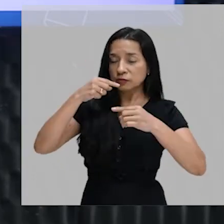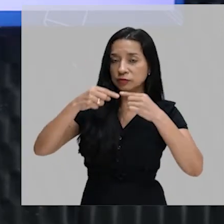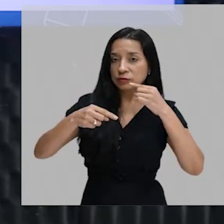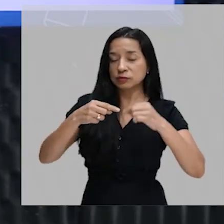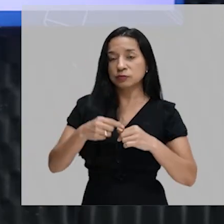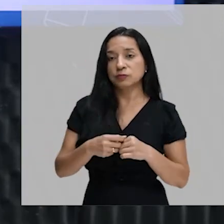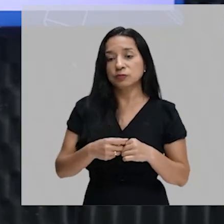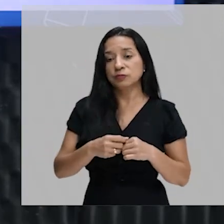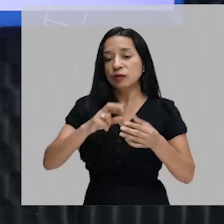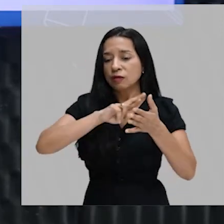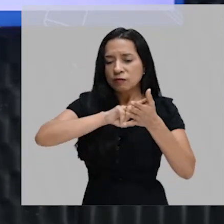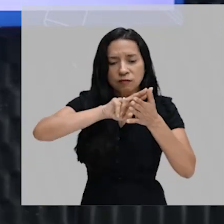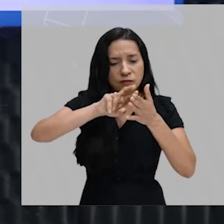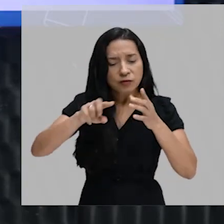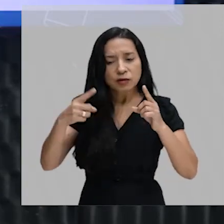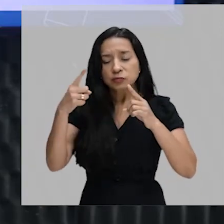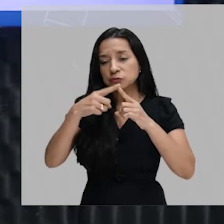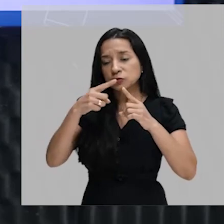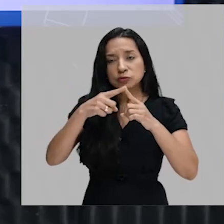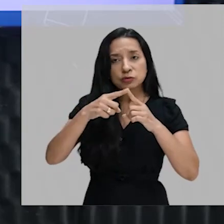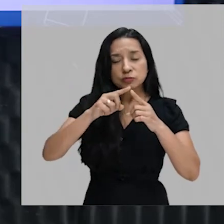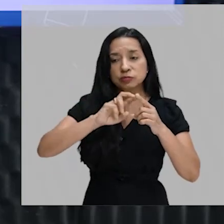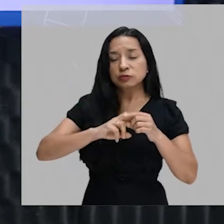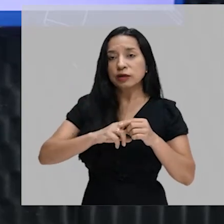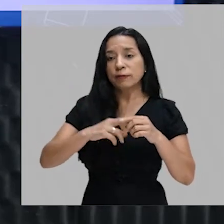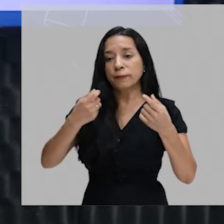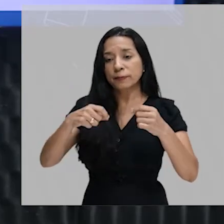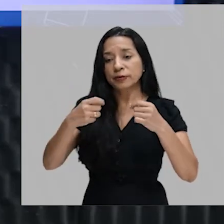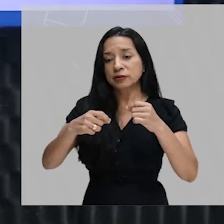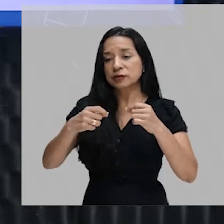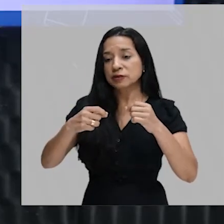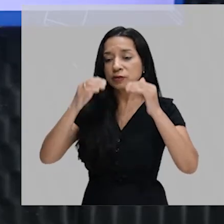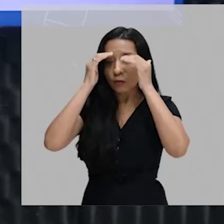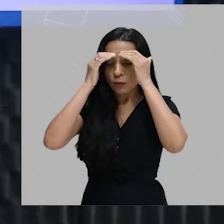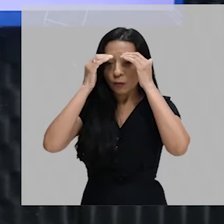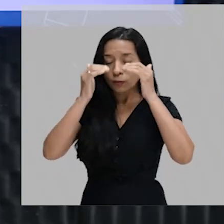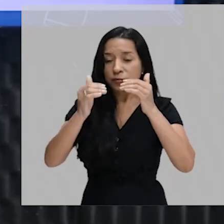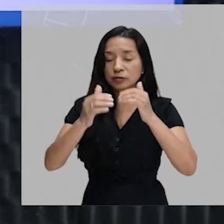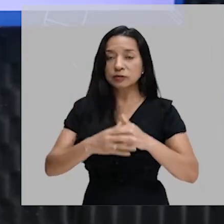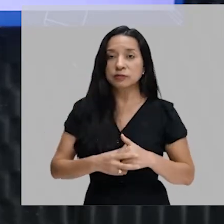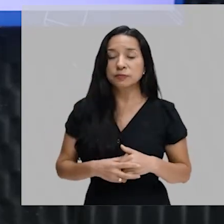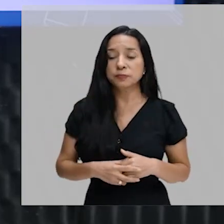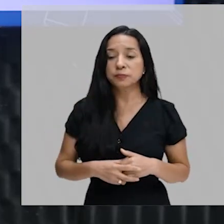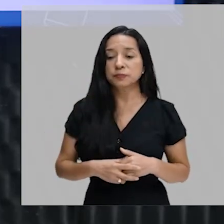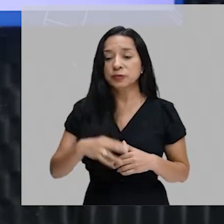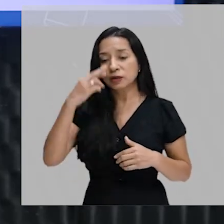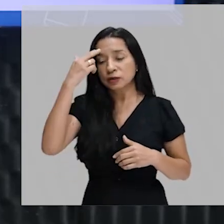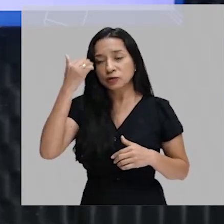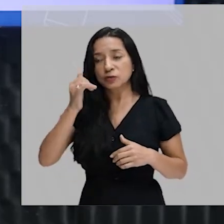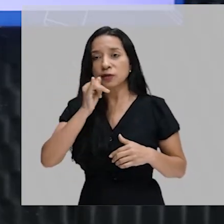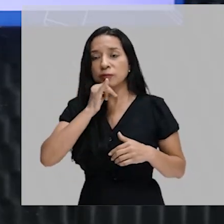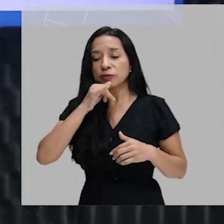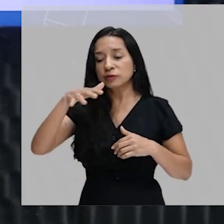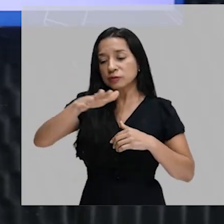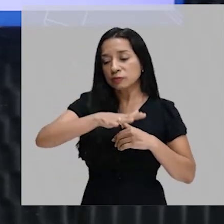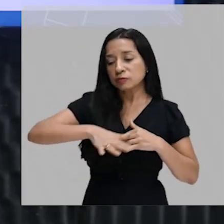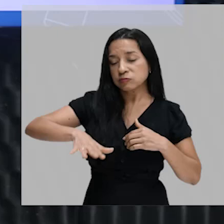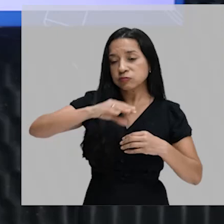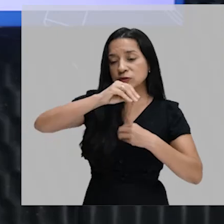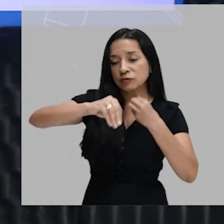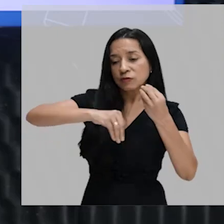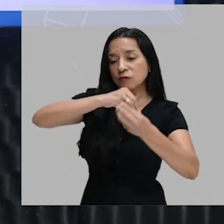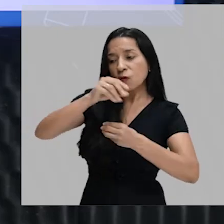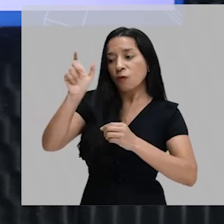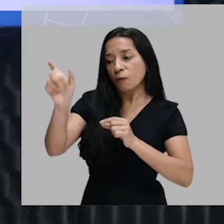argumentativa, no caso de um artigo de opinião, no caso de uma narrativa, a história se passa em lugar tal, envolve personagens